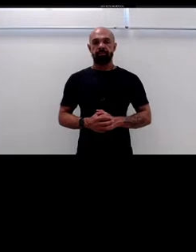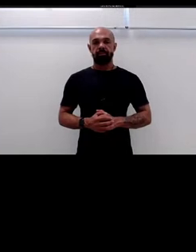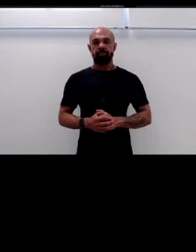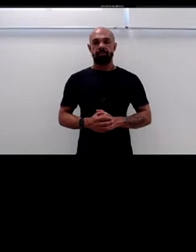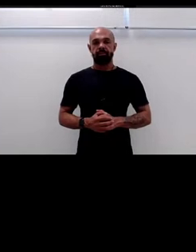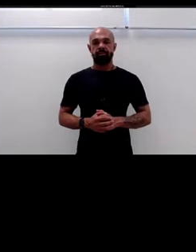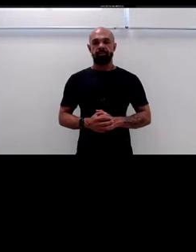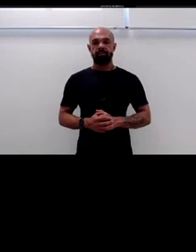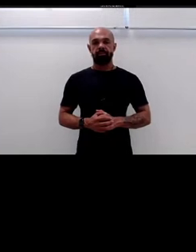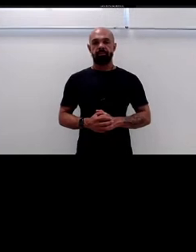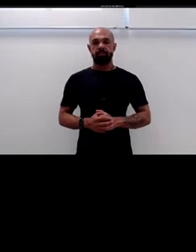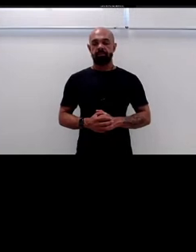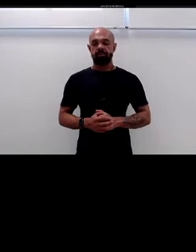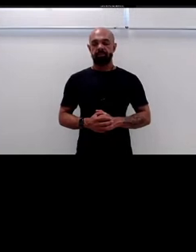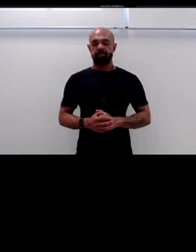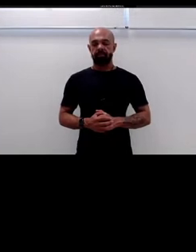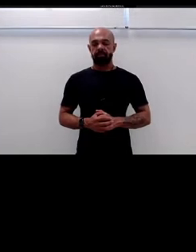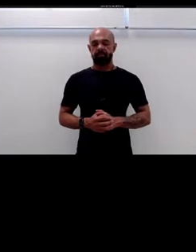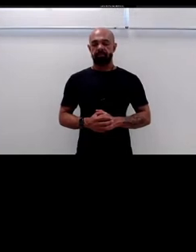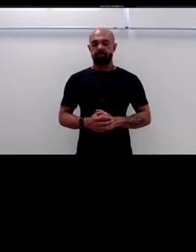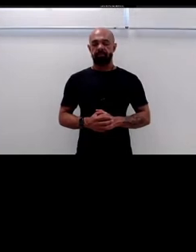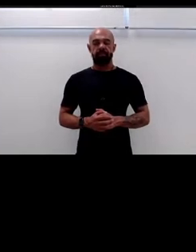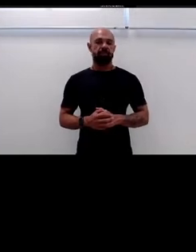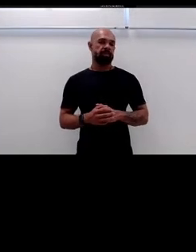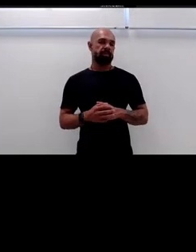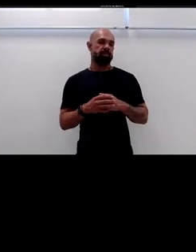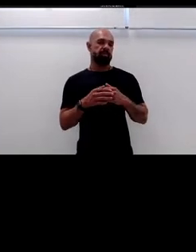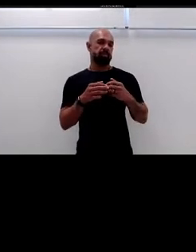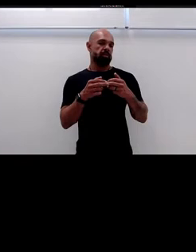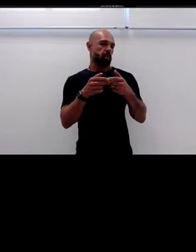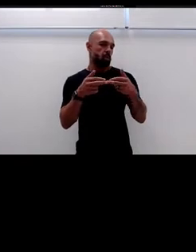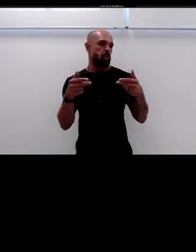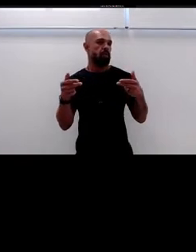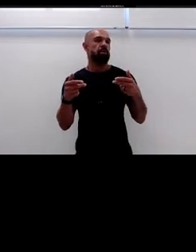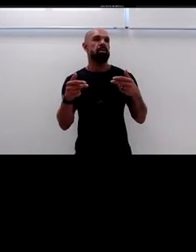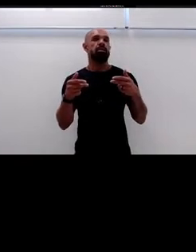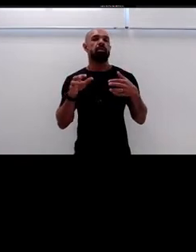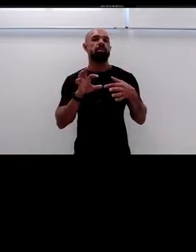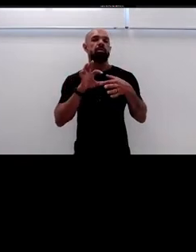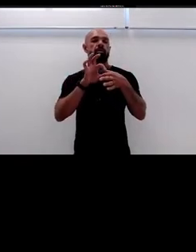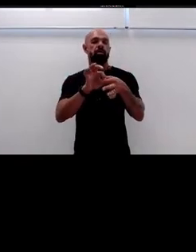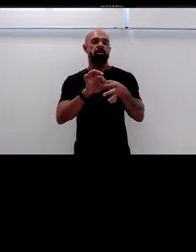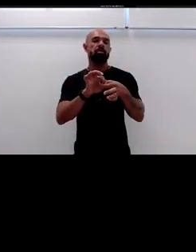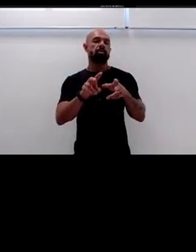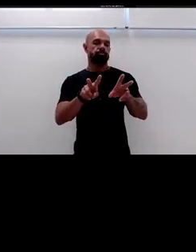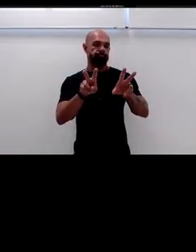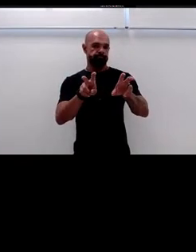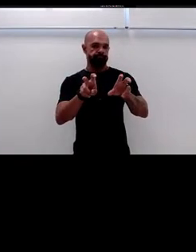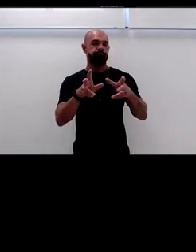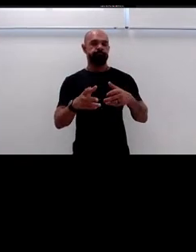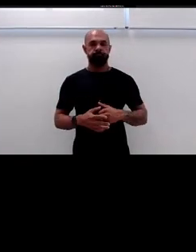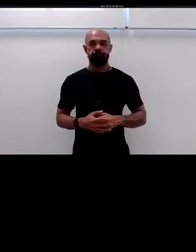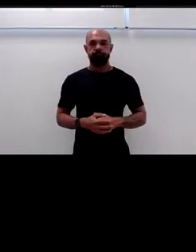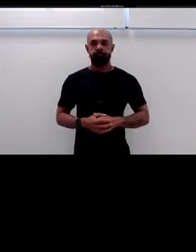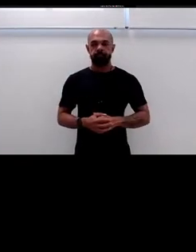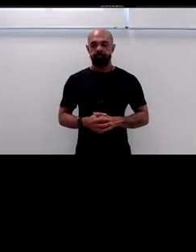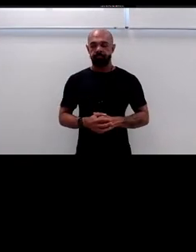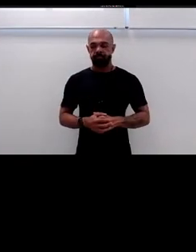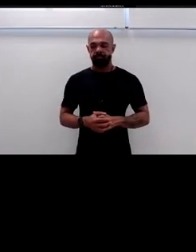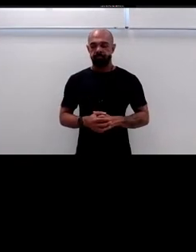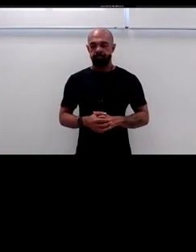Tem alguma coisa ligada à questão, né?